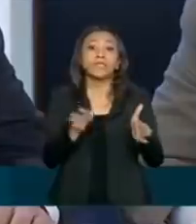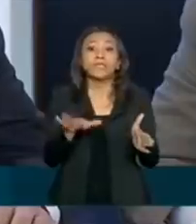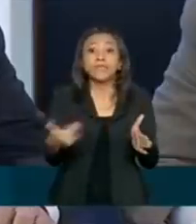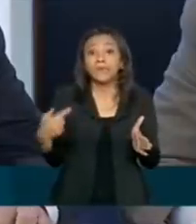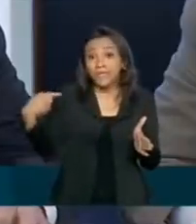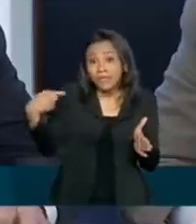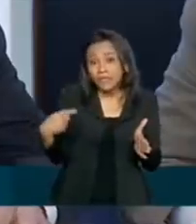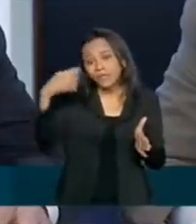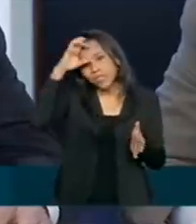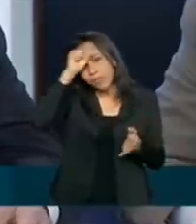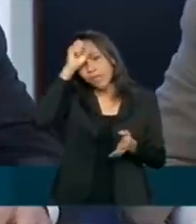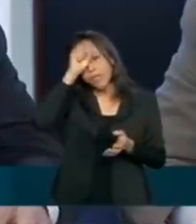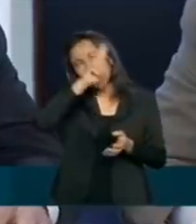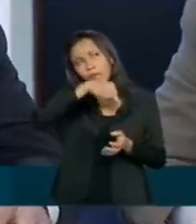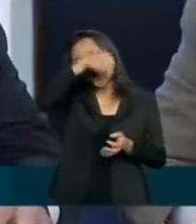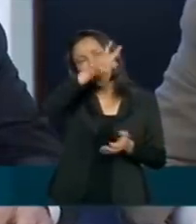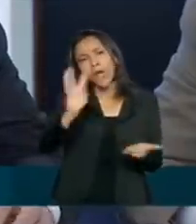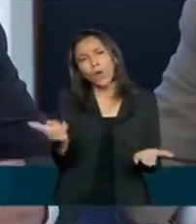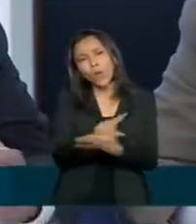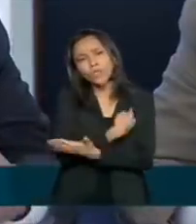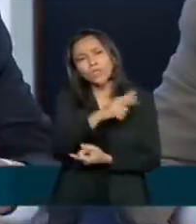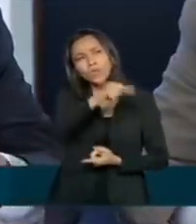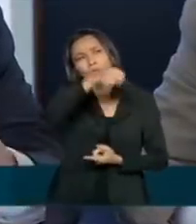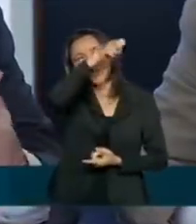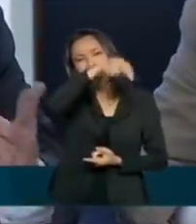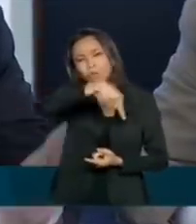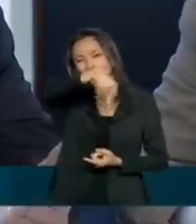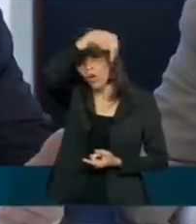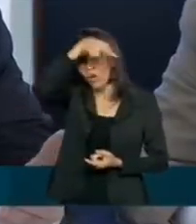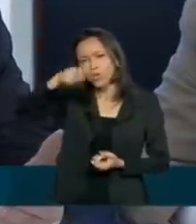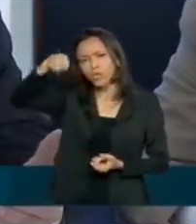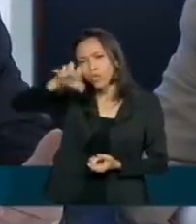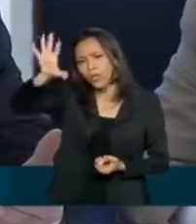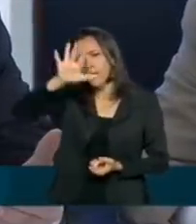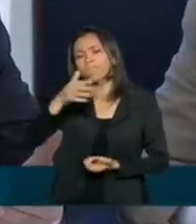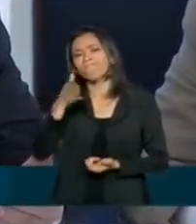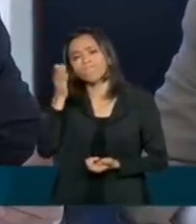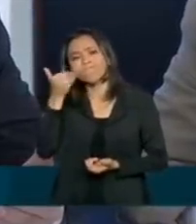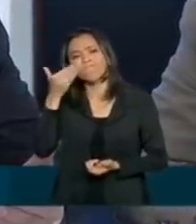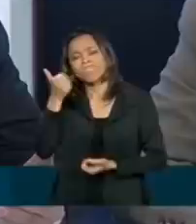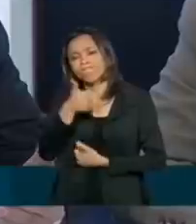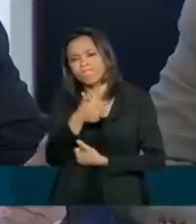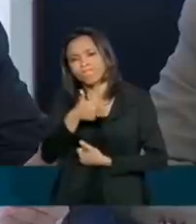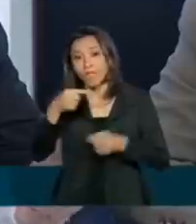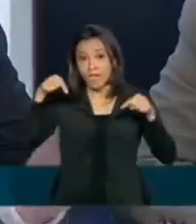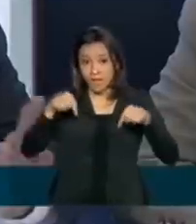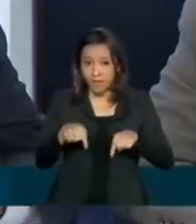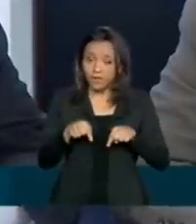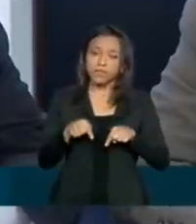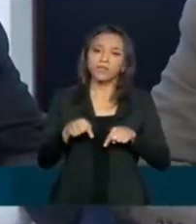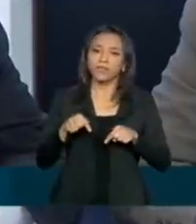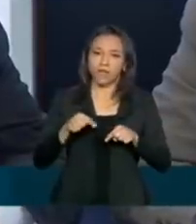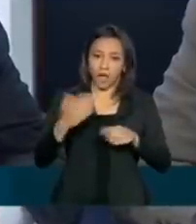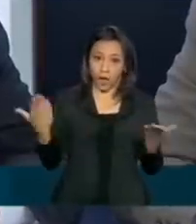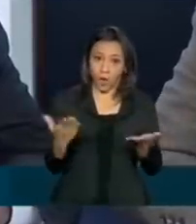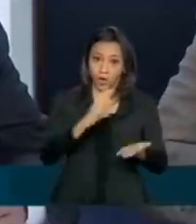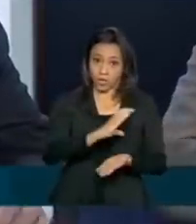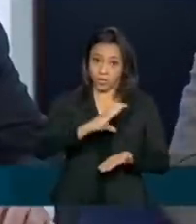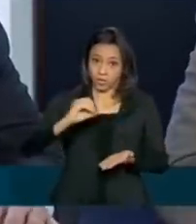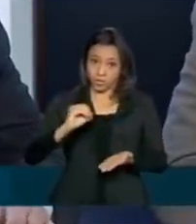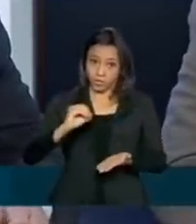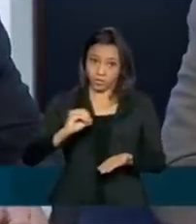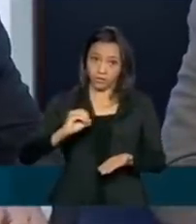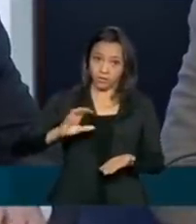de aprendizagem vai fazer com que o resultado da pandemia, agora na parte centro-sul do nosso país, ela